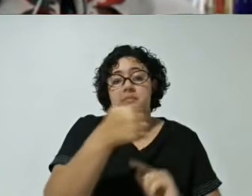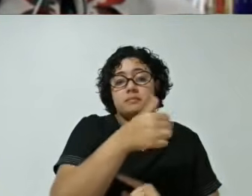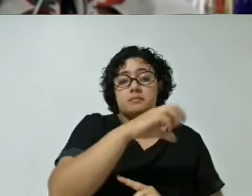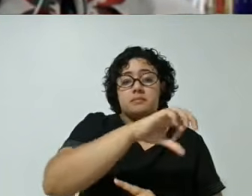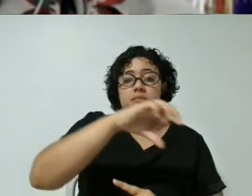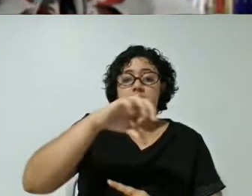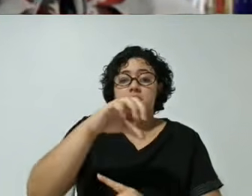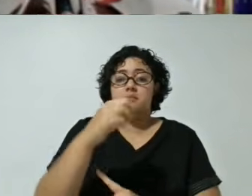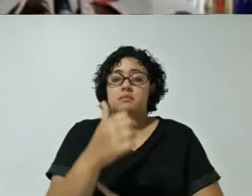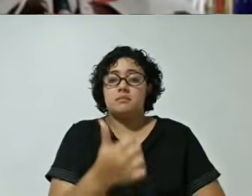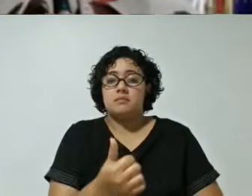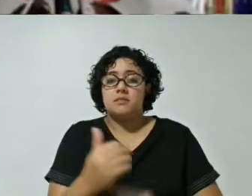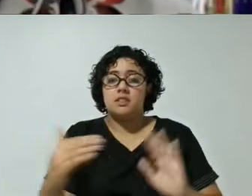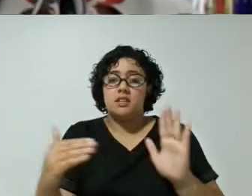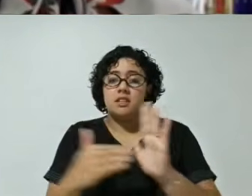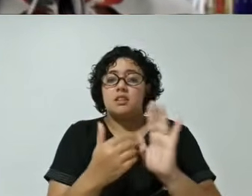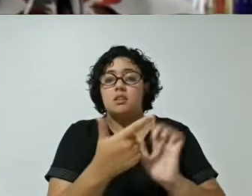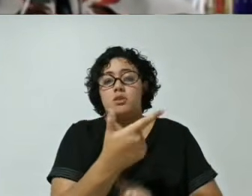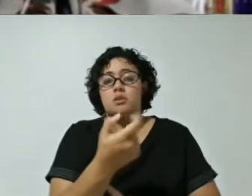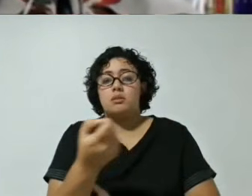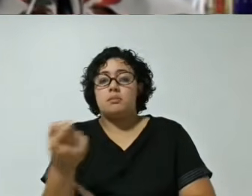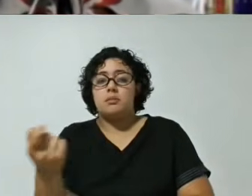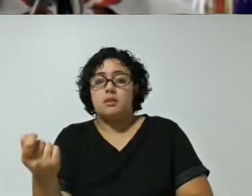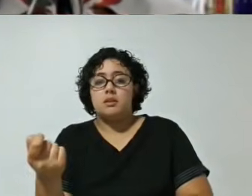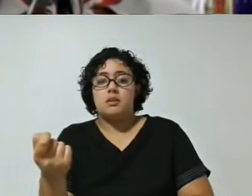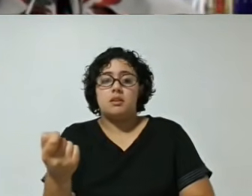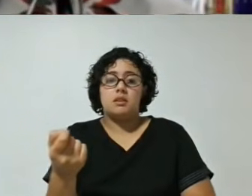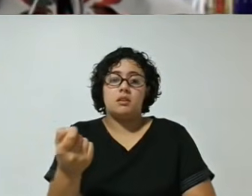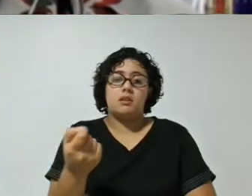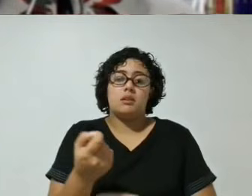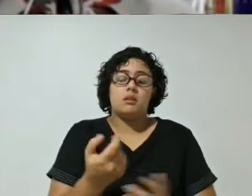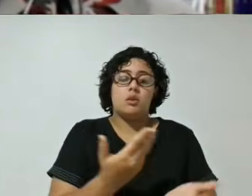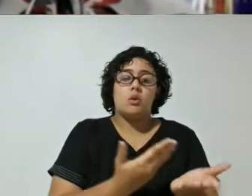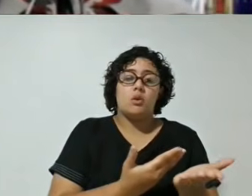governo Patrus e início do governo Célio de Castro.